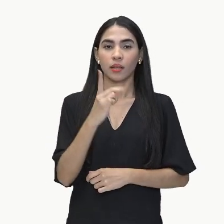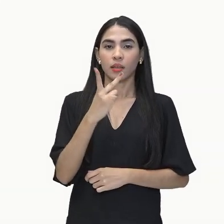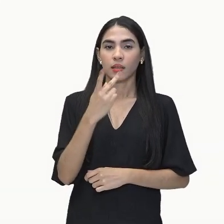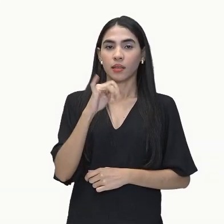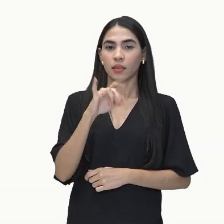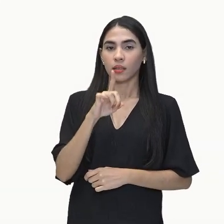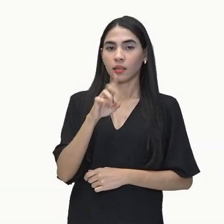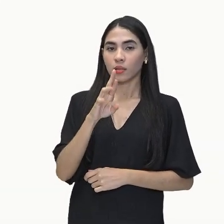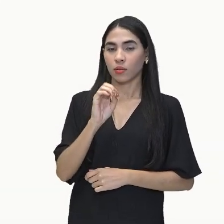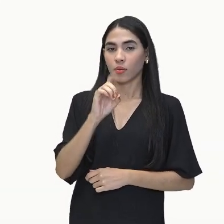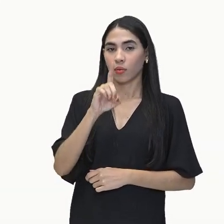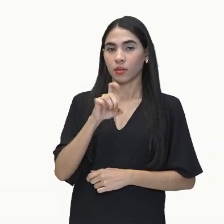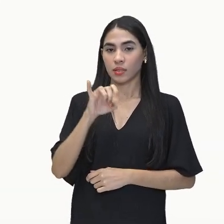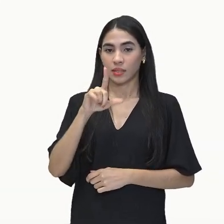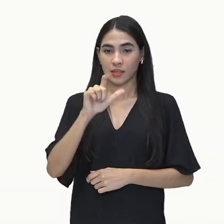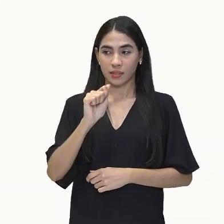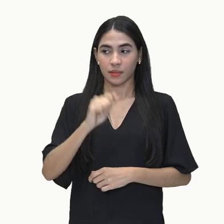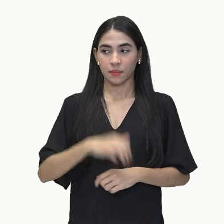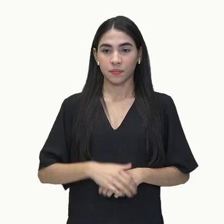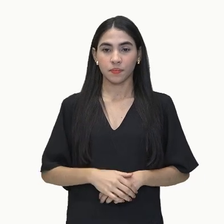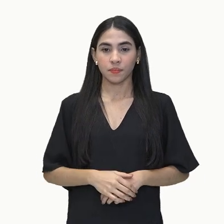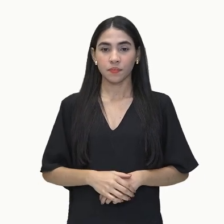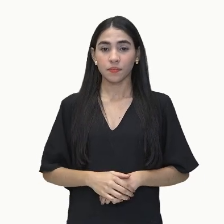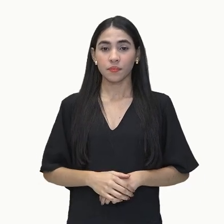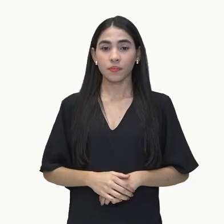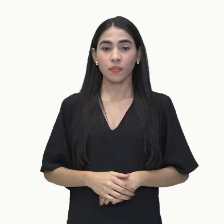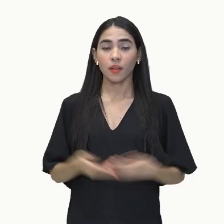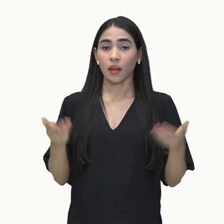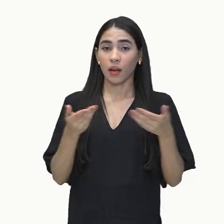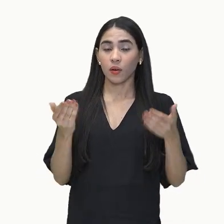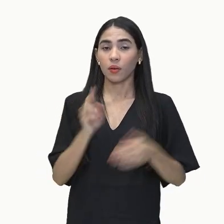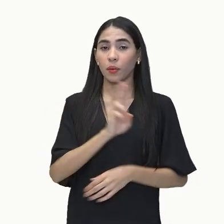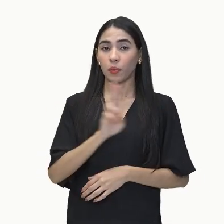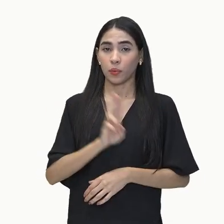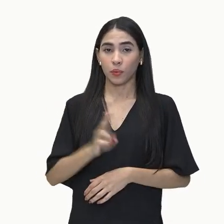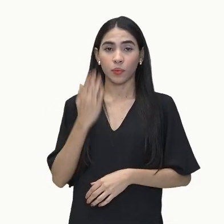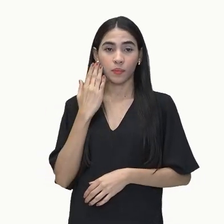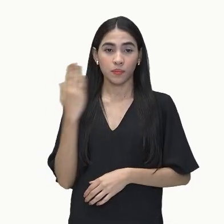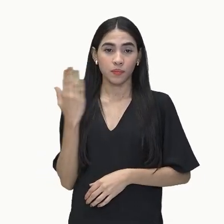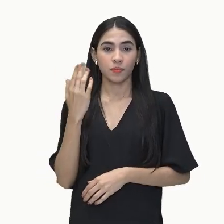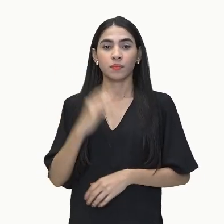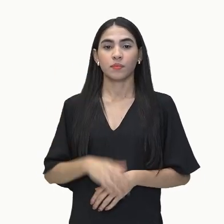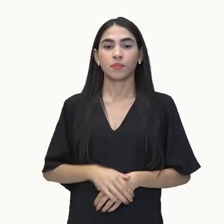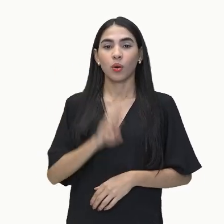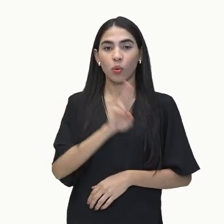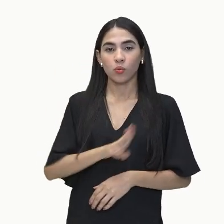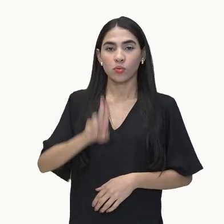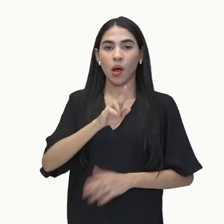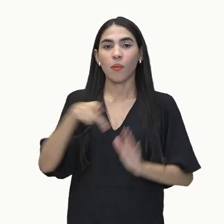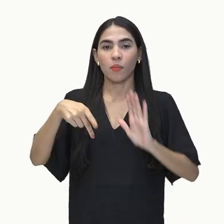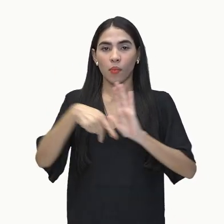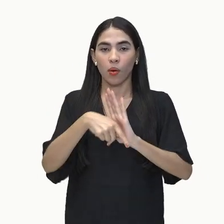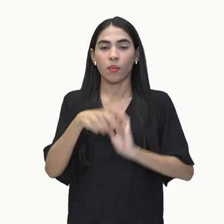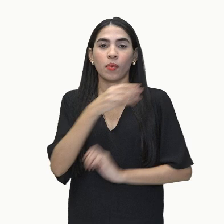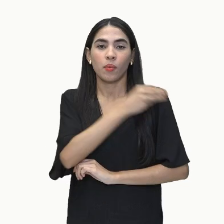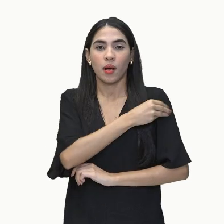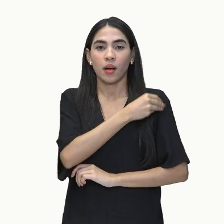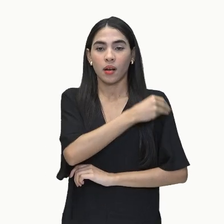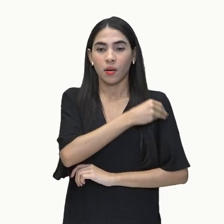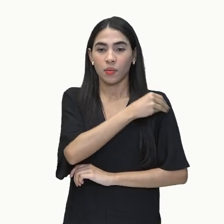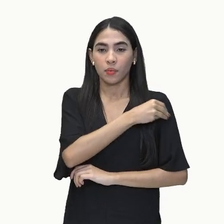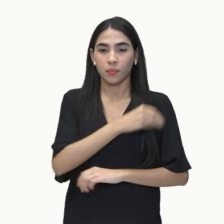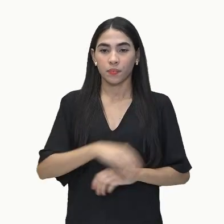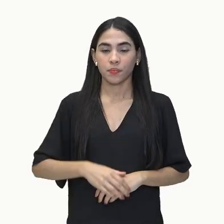ok? E agora, a nomenclatura usual dos álcoois.